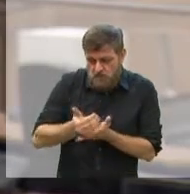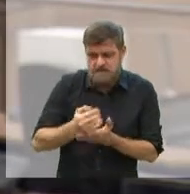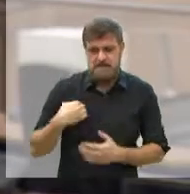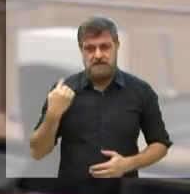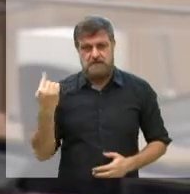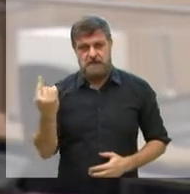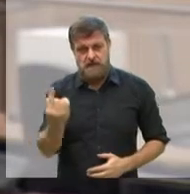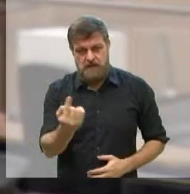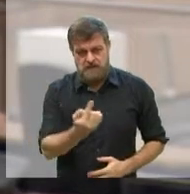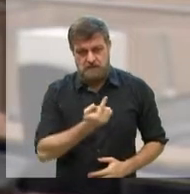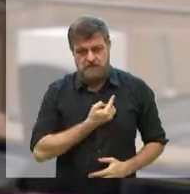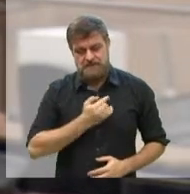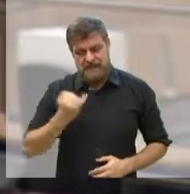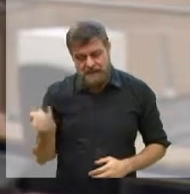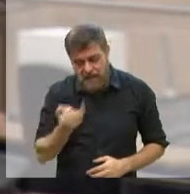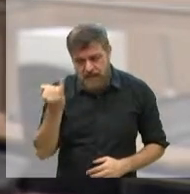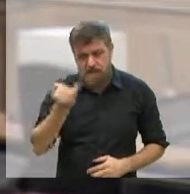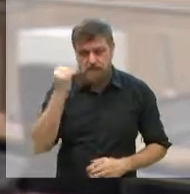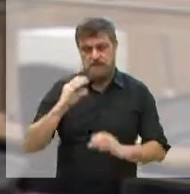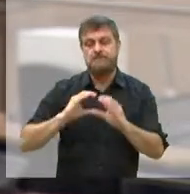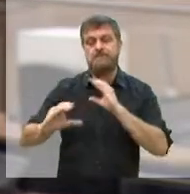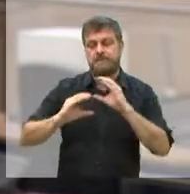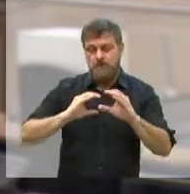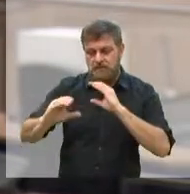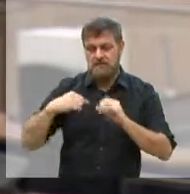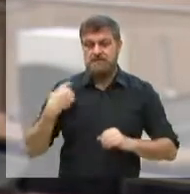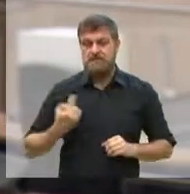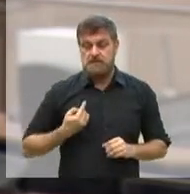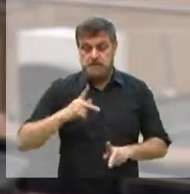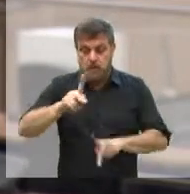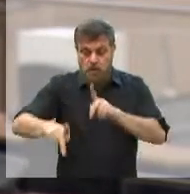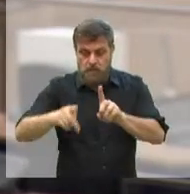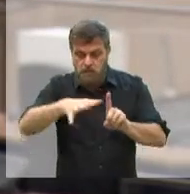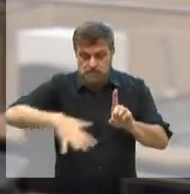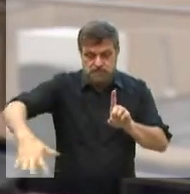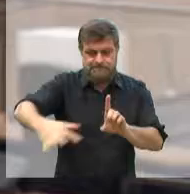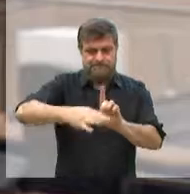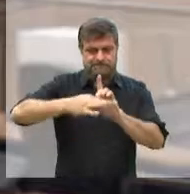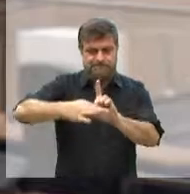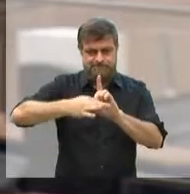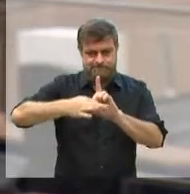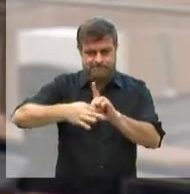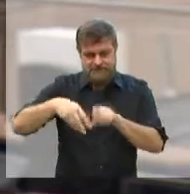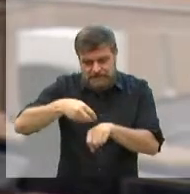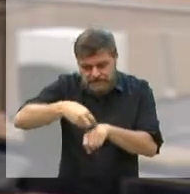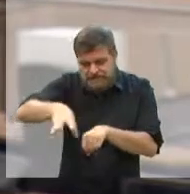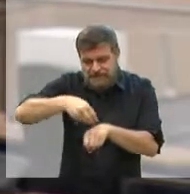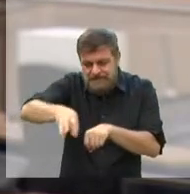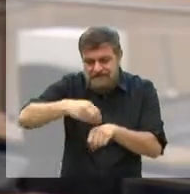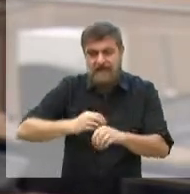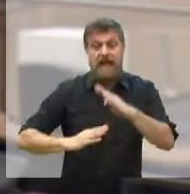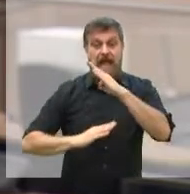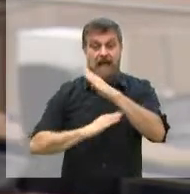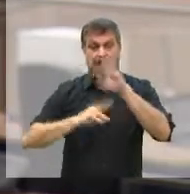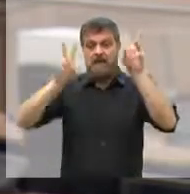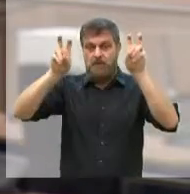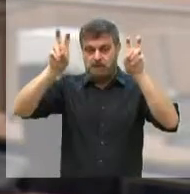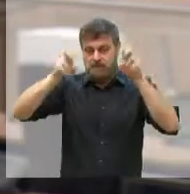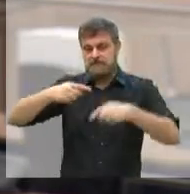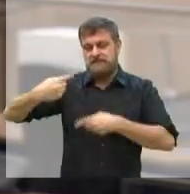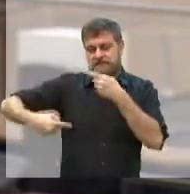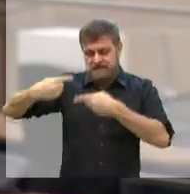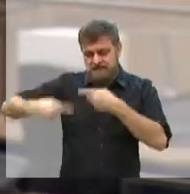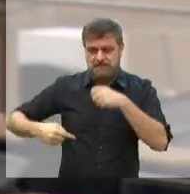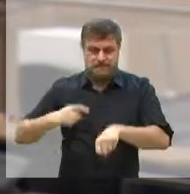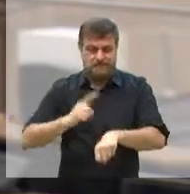nós é um importante veículo para podermos falar com a comunidade e tratar dos assuntos que vêm sendo trabalhados. É claro que